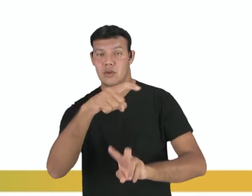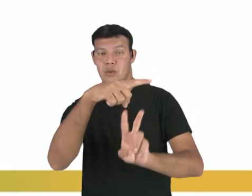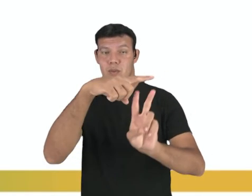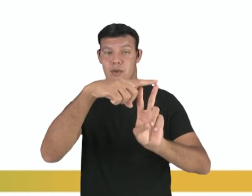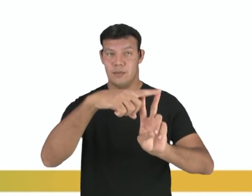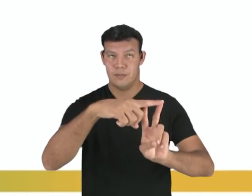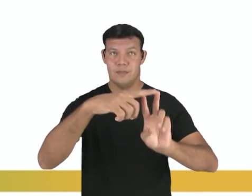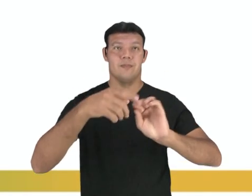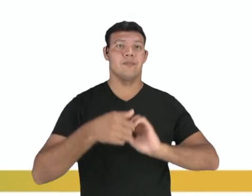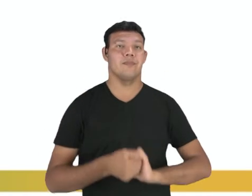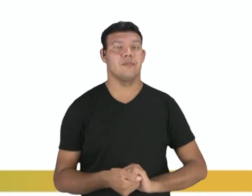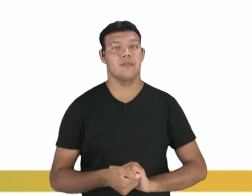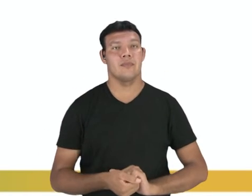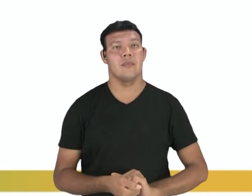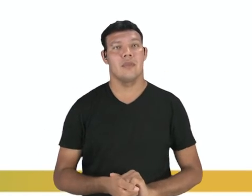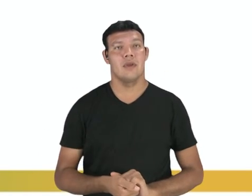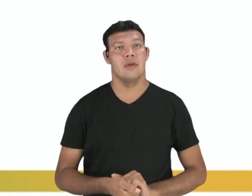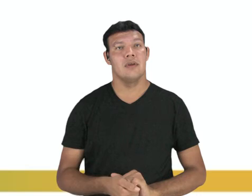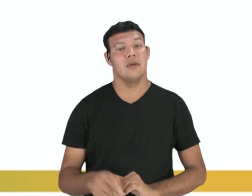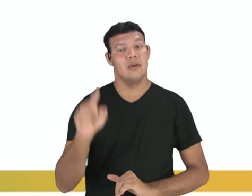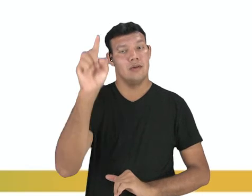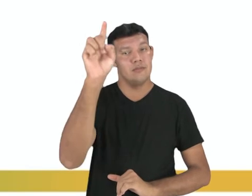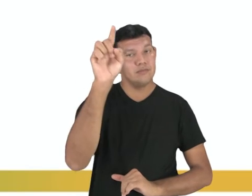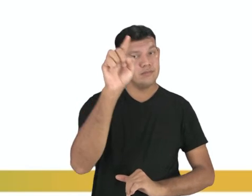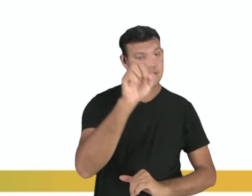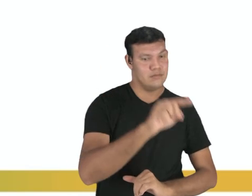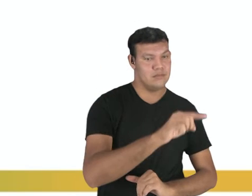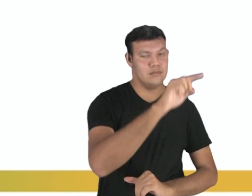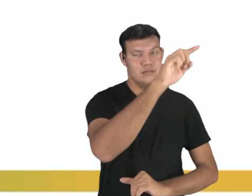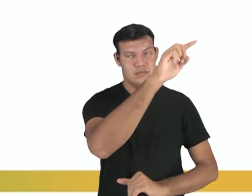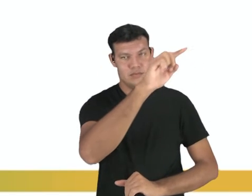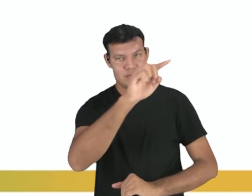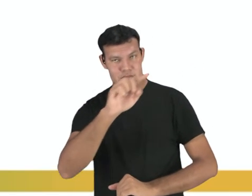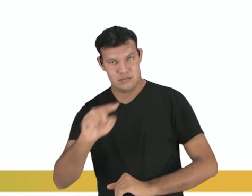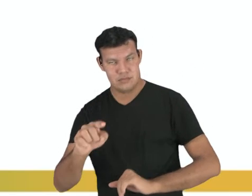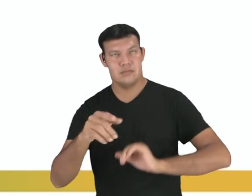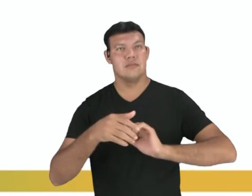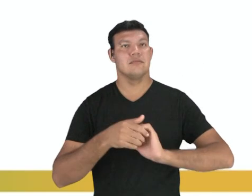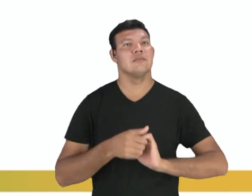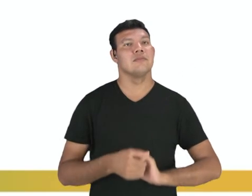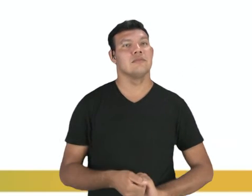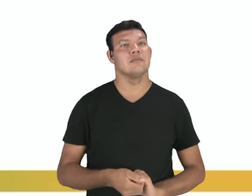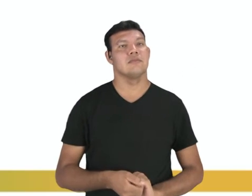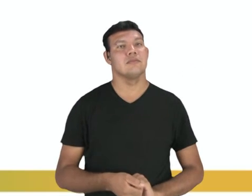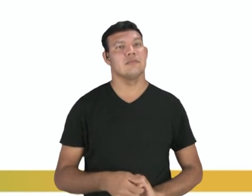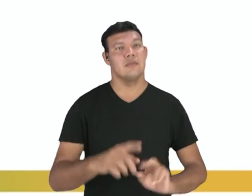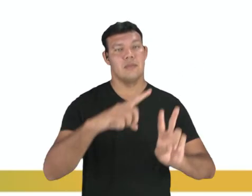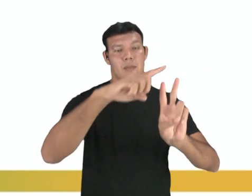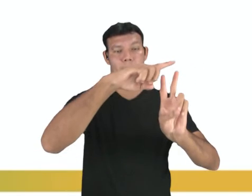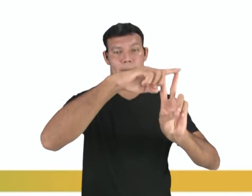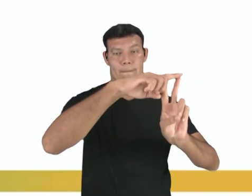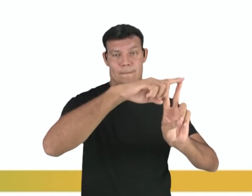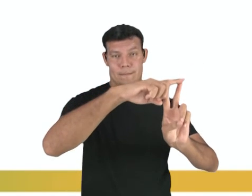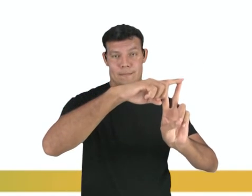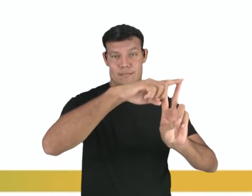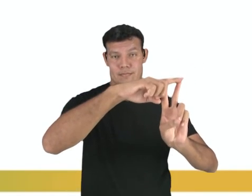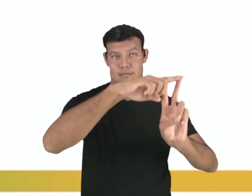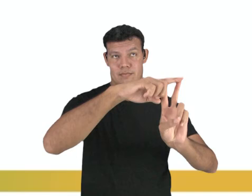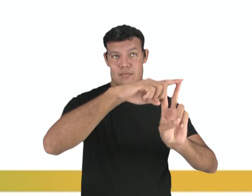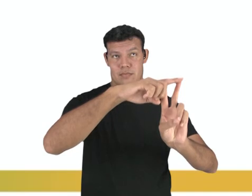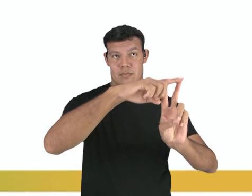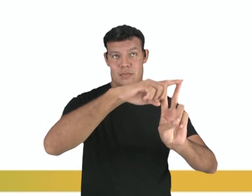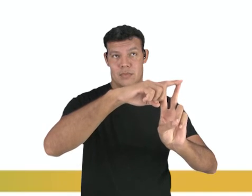PE E aí nós vamos ter multiplicação de meios pelos extremos não vai ficar